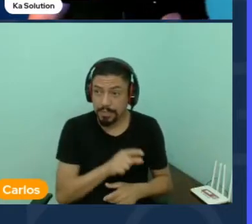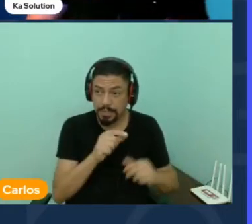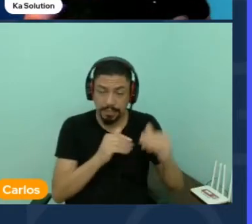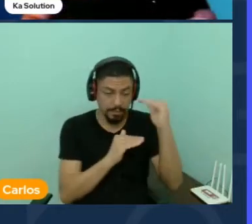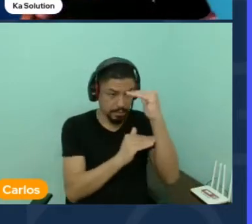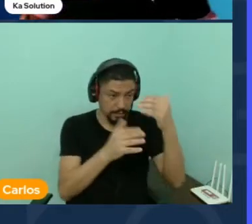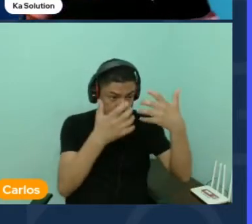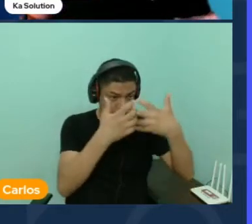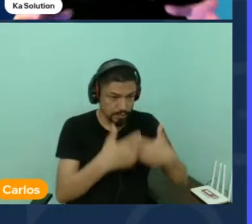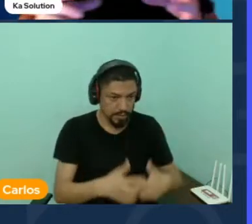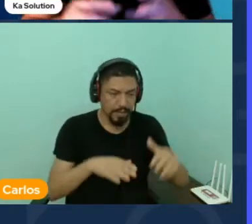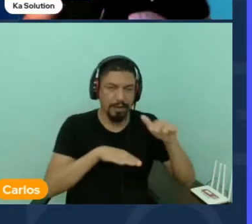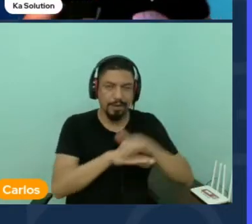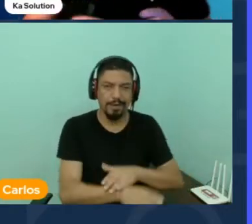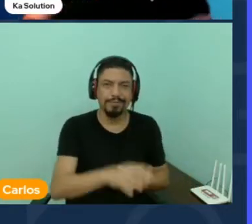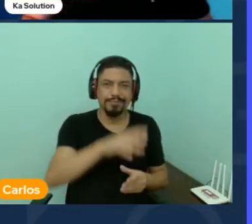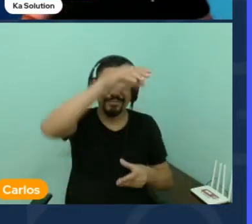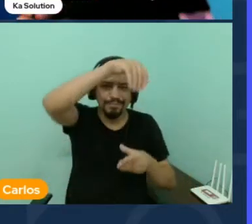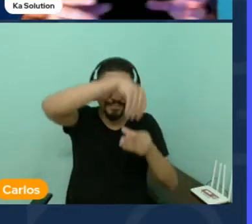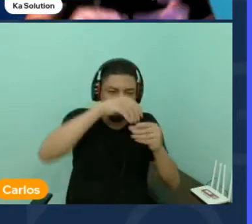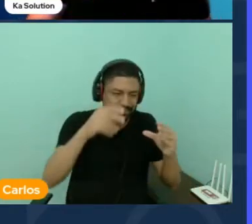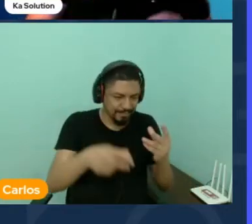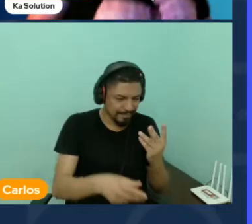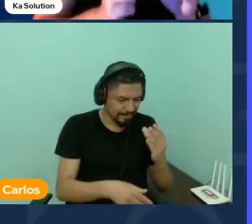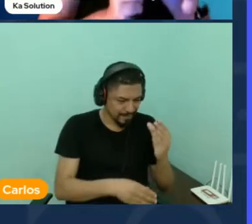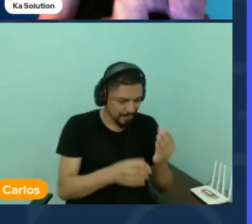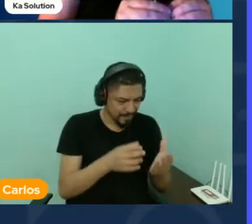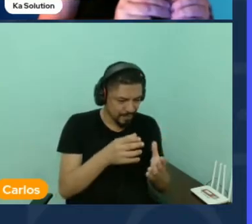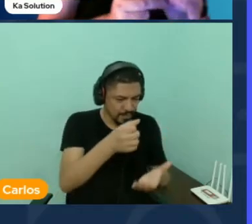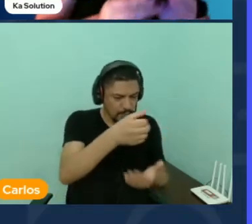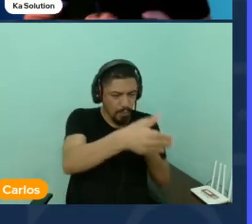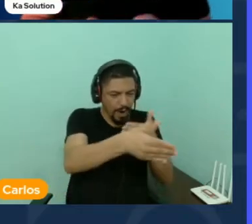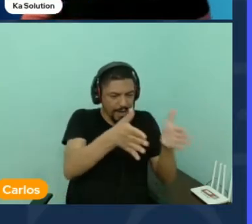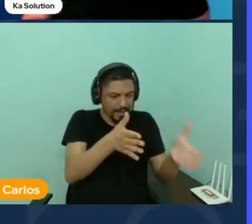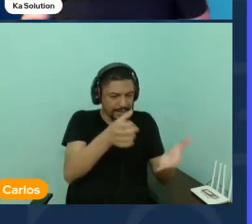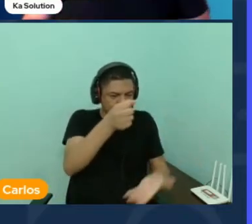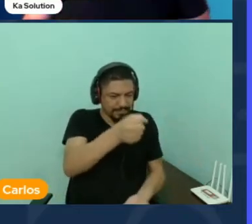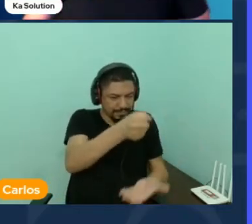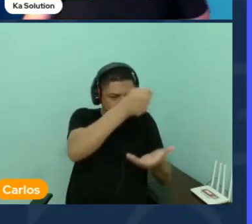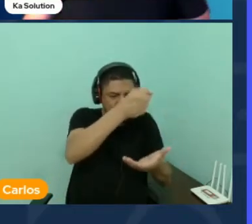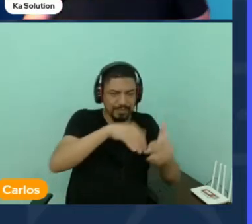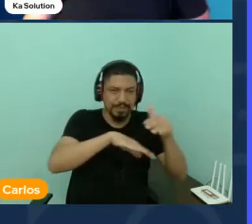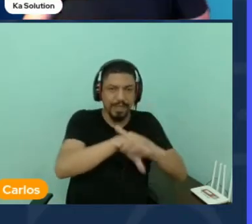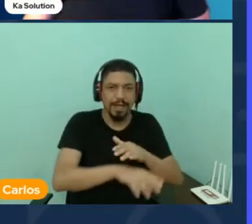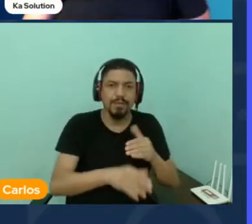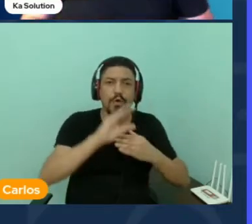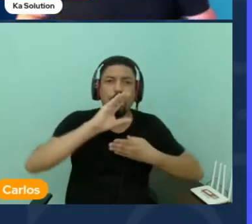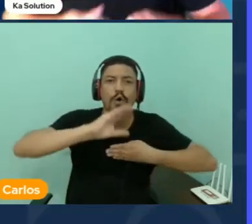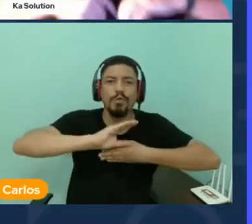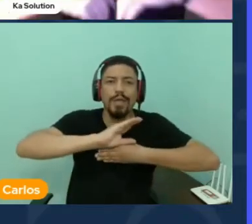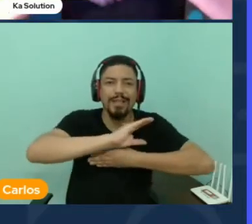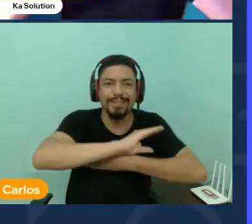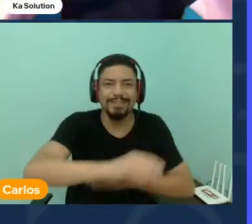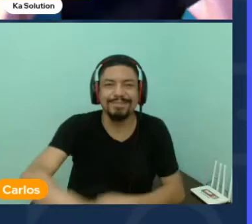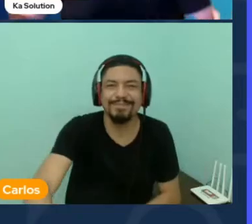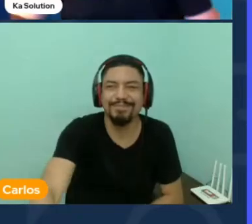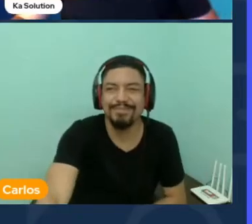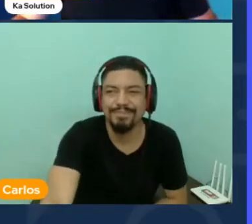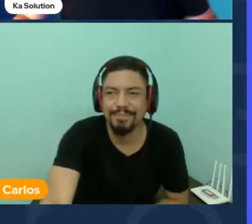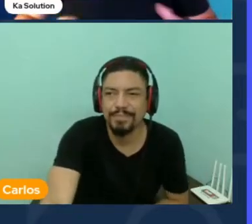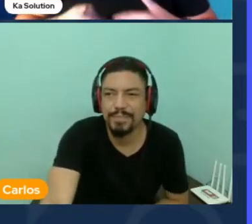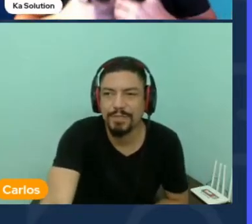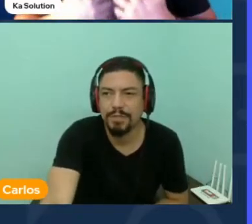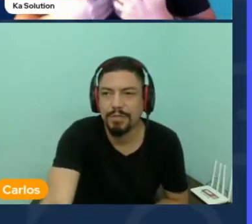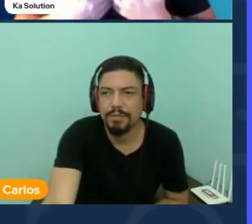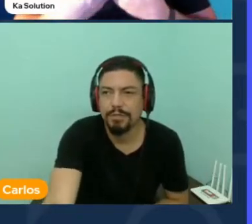pedacinho funcionar está encapsulado, está guardado dentro desse pacotinho que é um container. E para gerenciar,